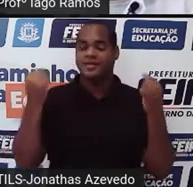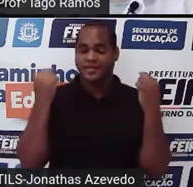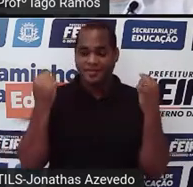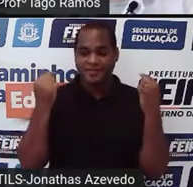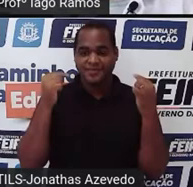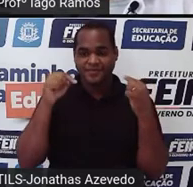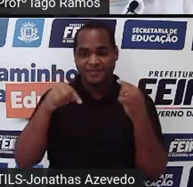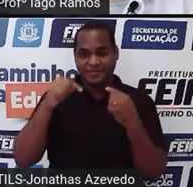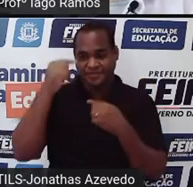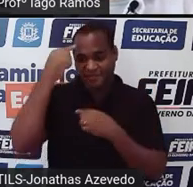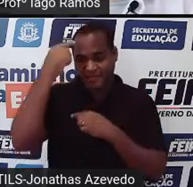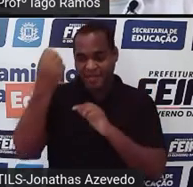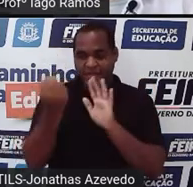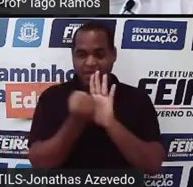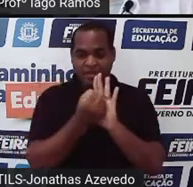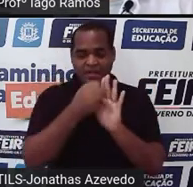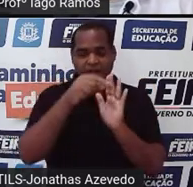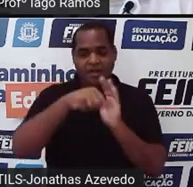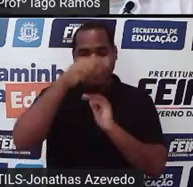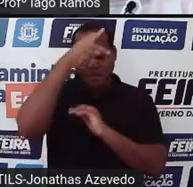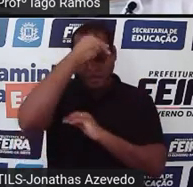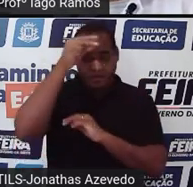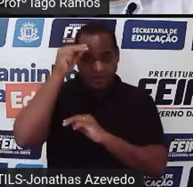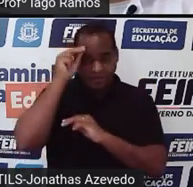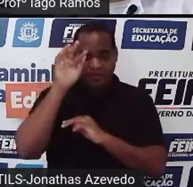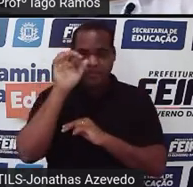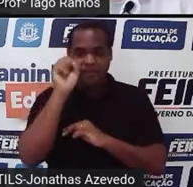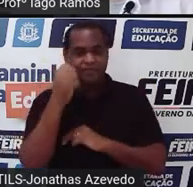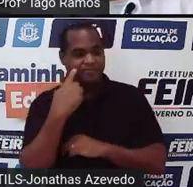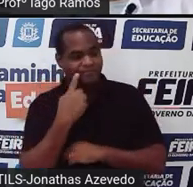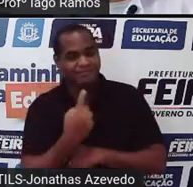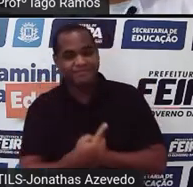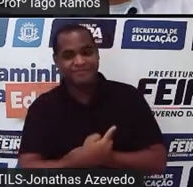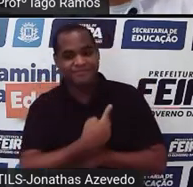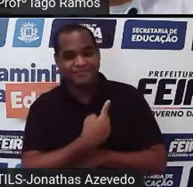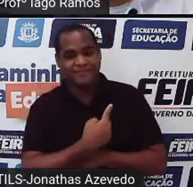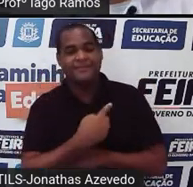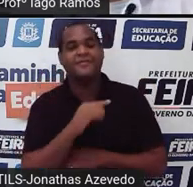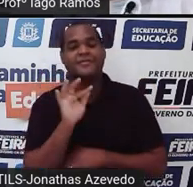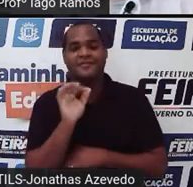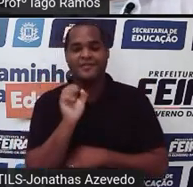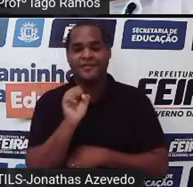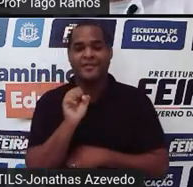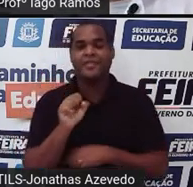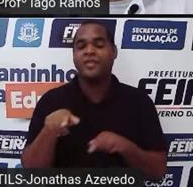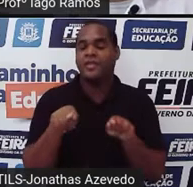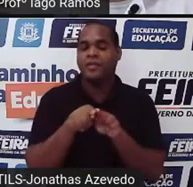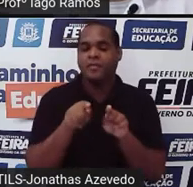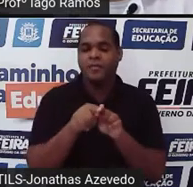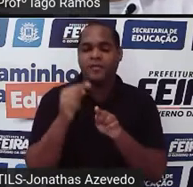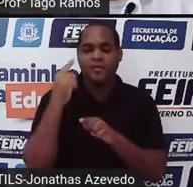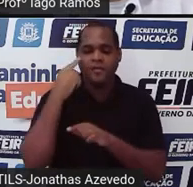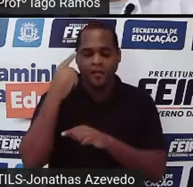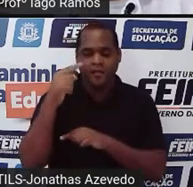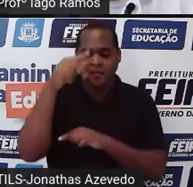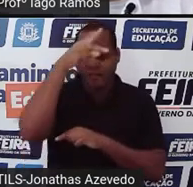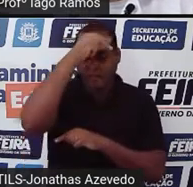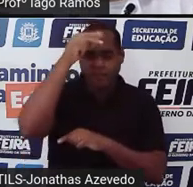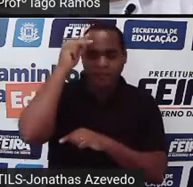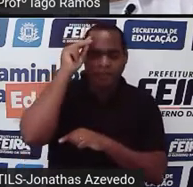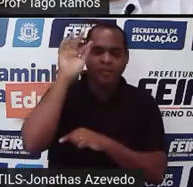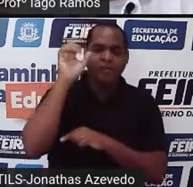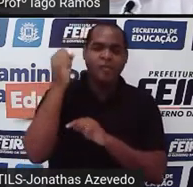está o cartaz da Secretaria Municipal de Educação de Feira de Santana e logomarcas da